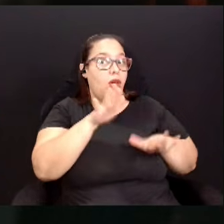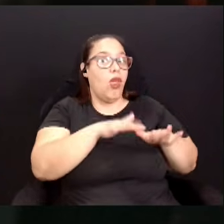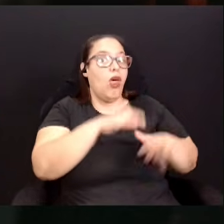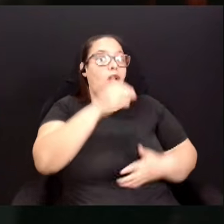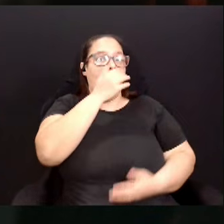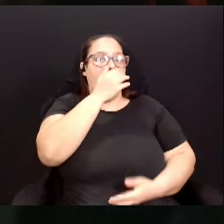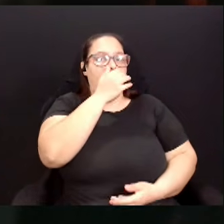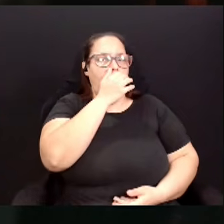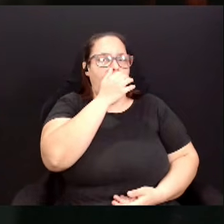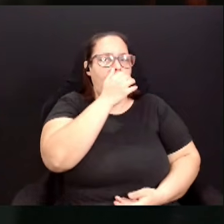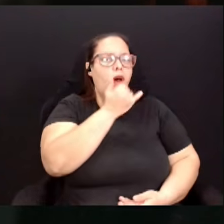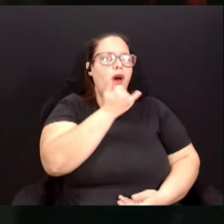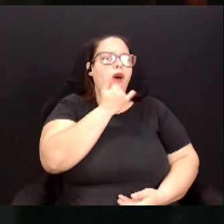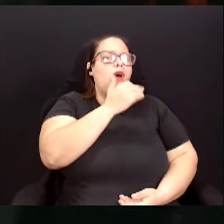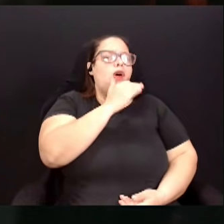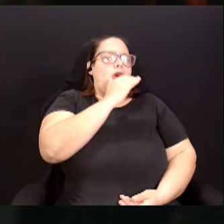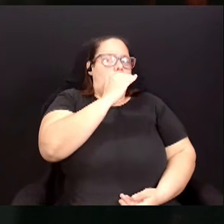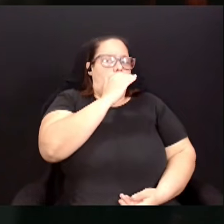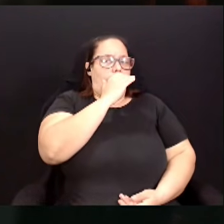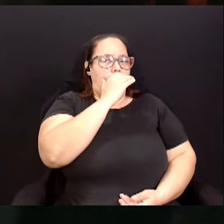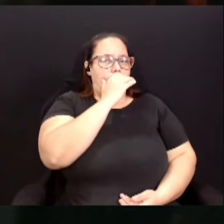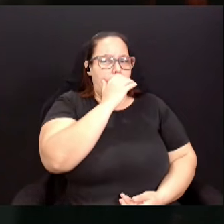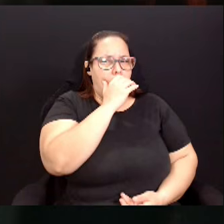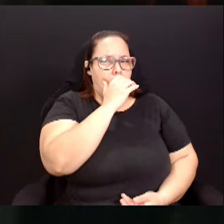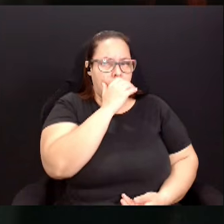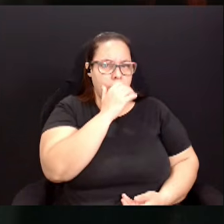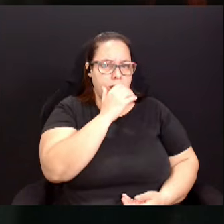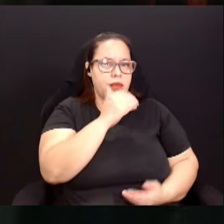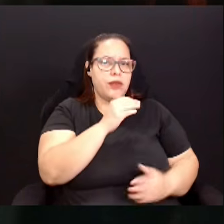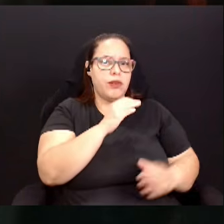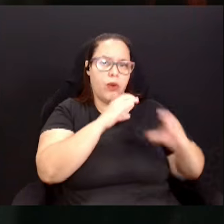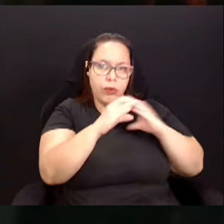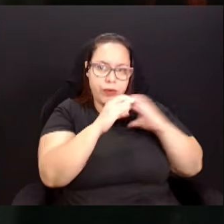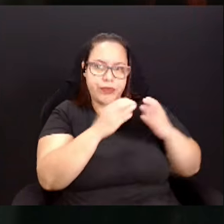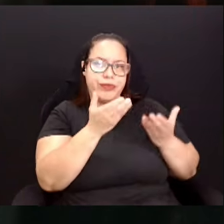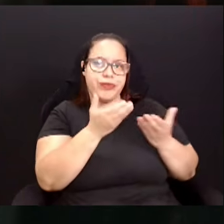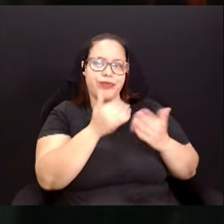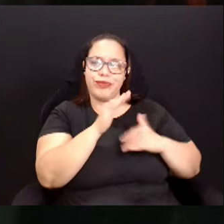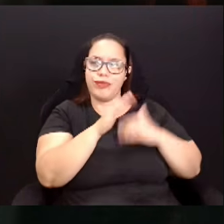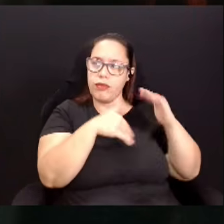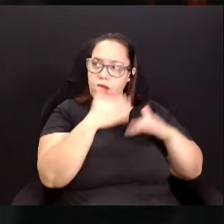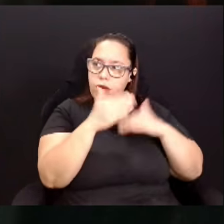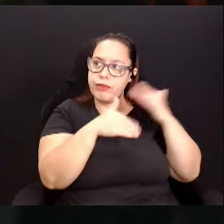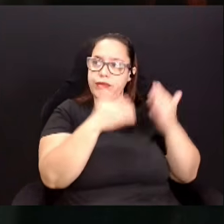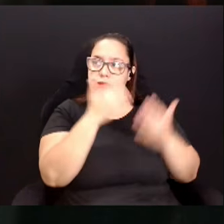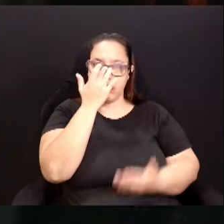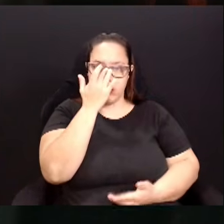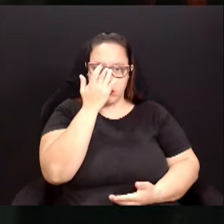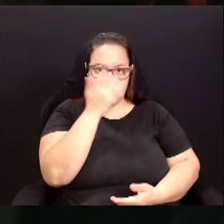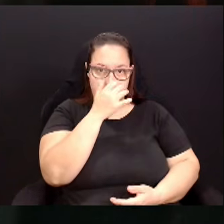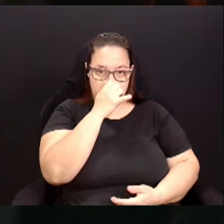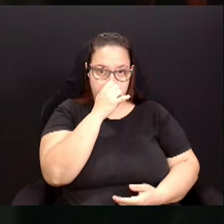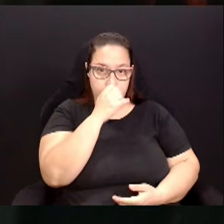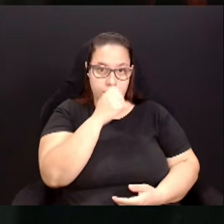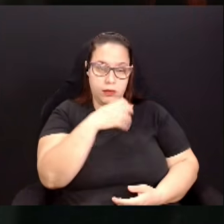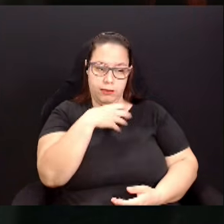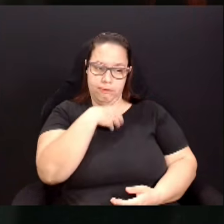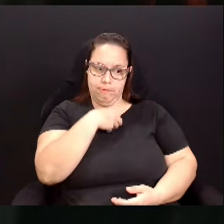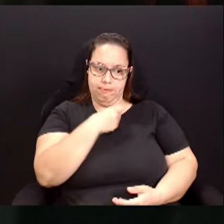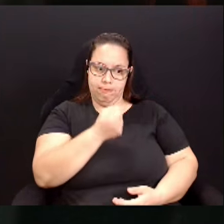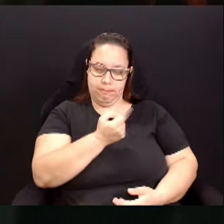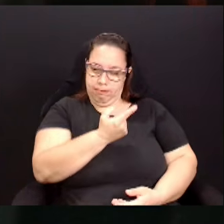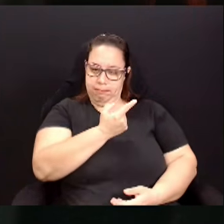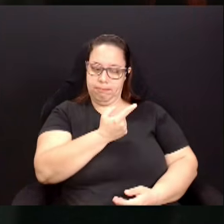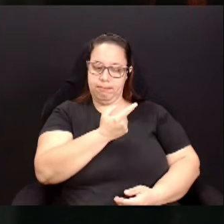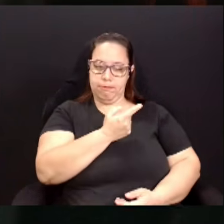se comunica nesse momento pode desenvolver, ou, aliás, disparar um gatilho nesse sequestrador de